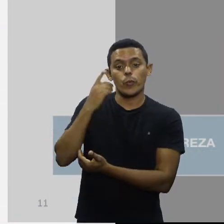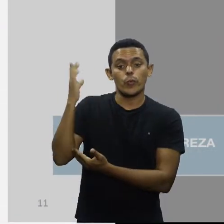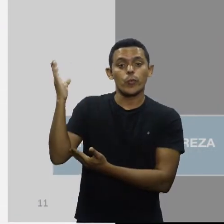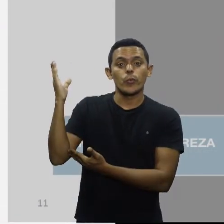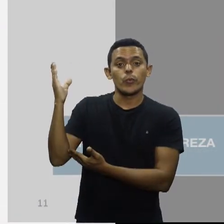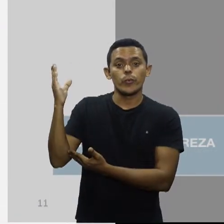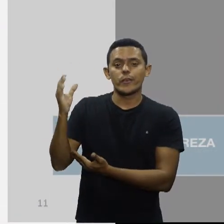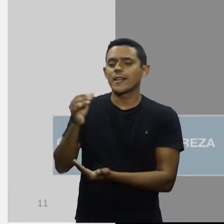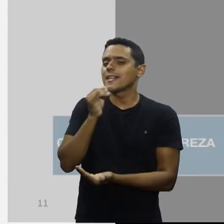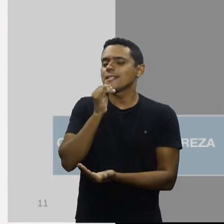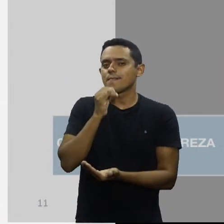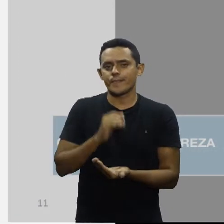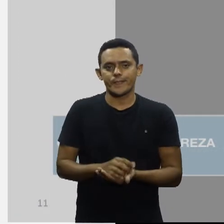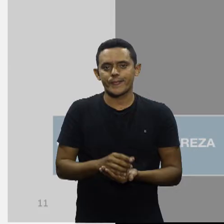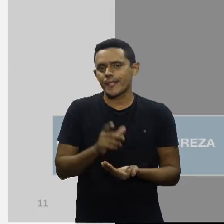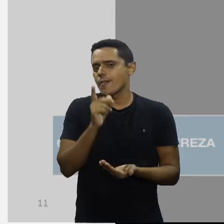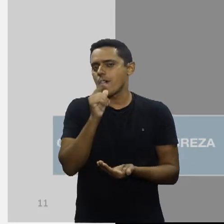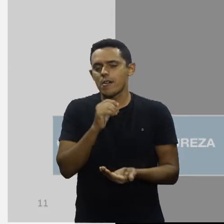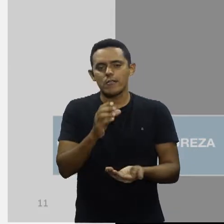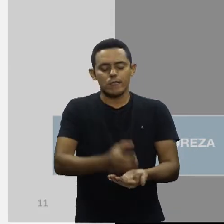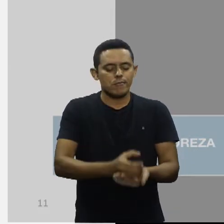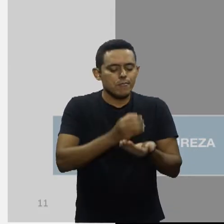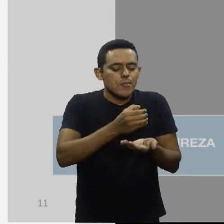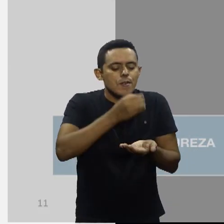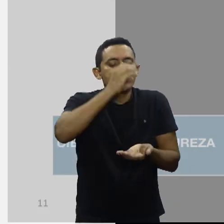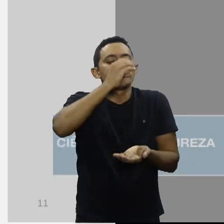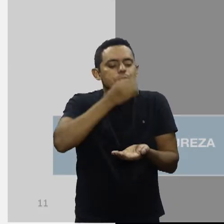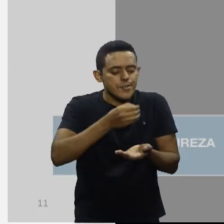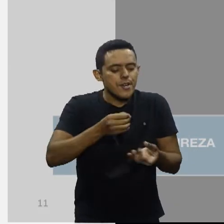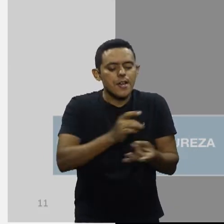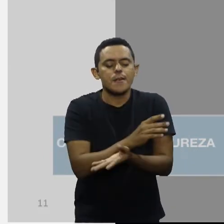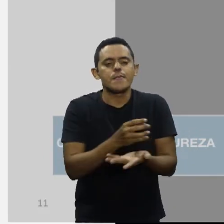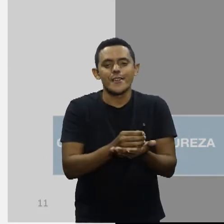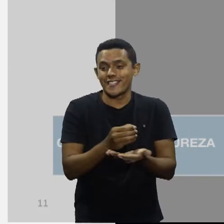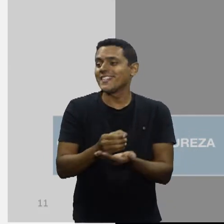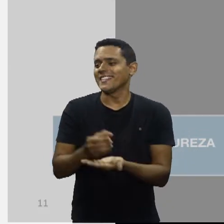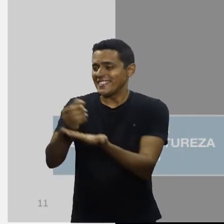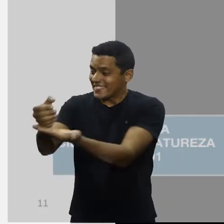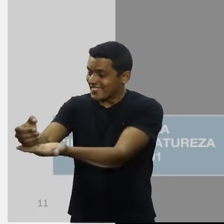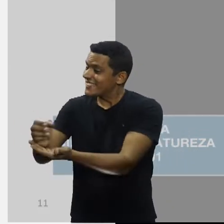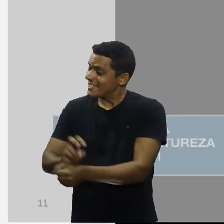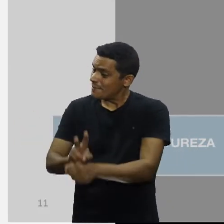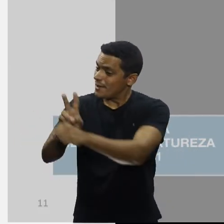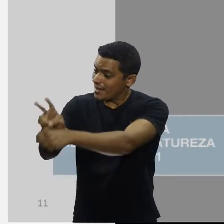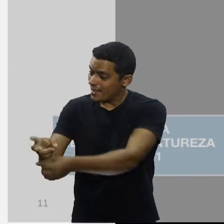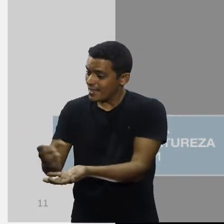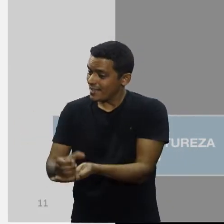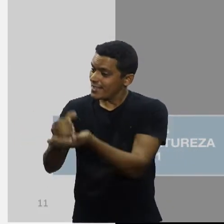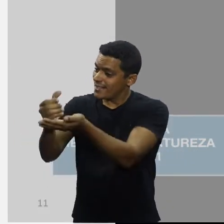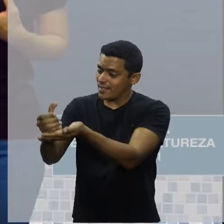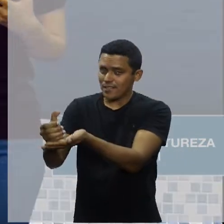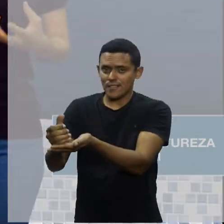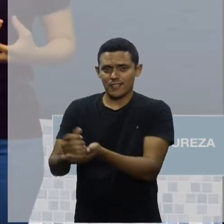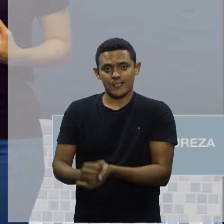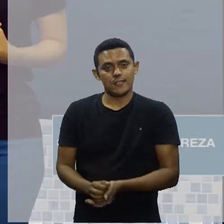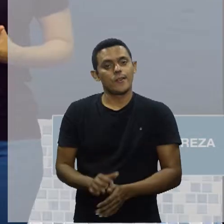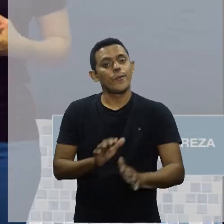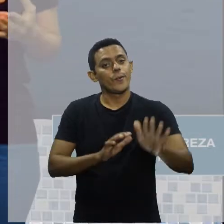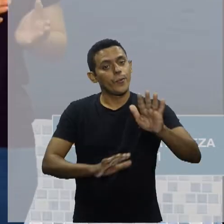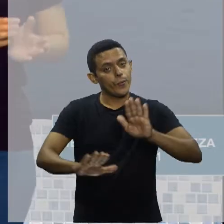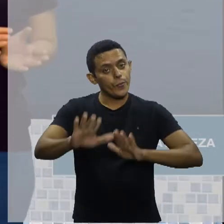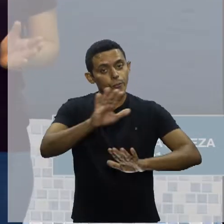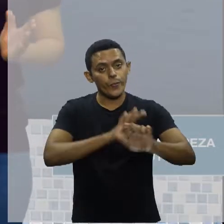segurando um copo, um copo com água. A gente também não deve compartilhar o copo, mesmo que seja com parentes, com pessoas